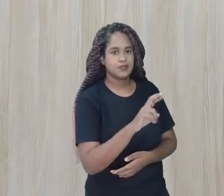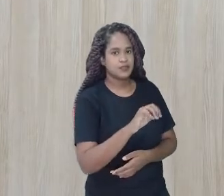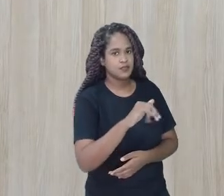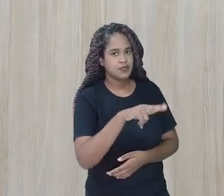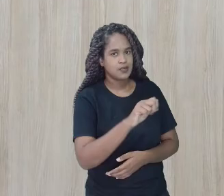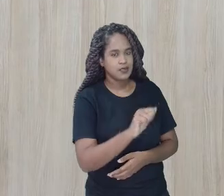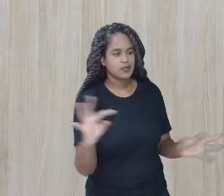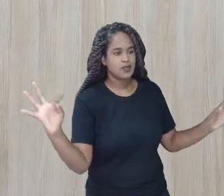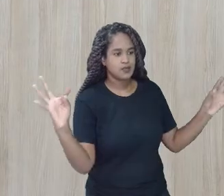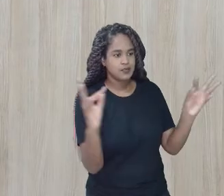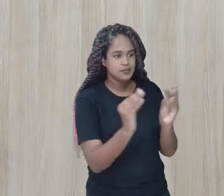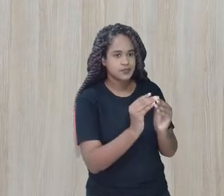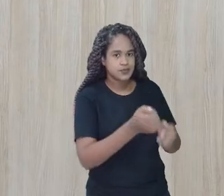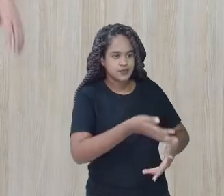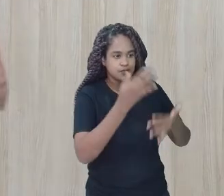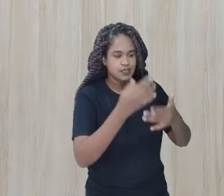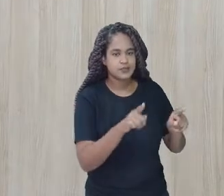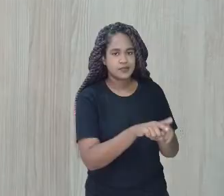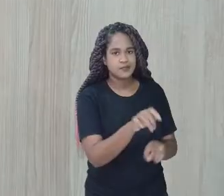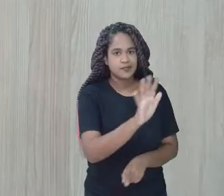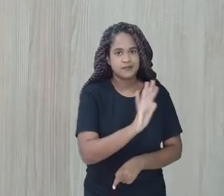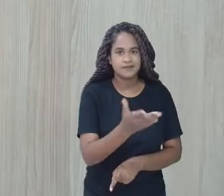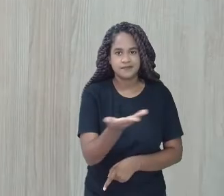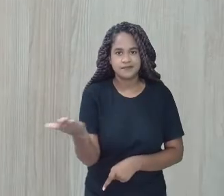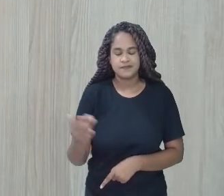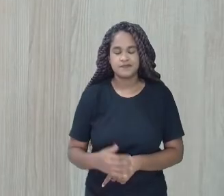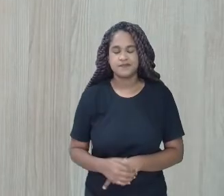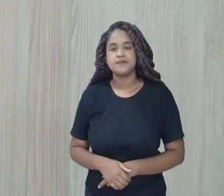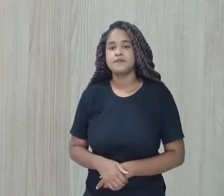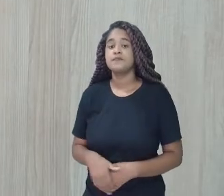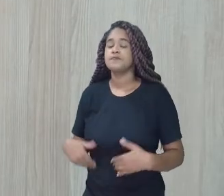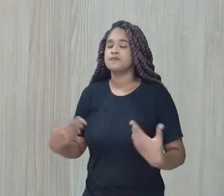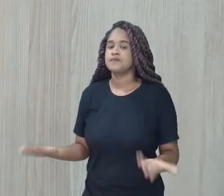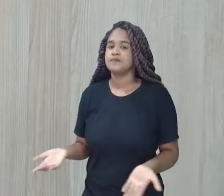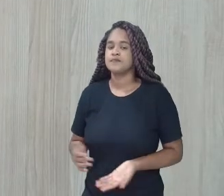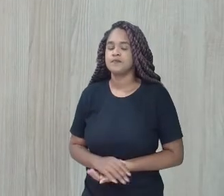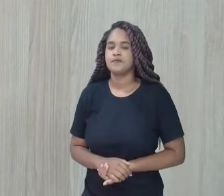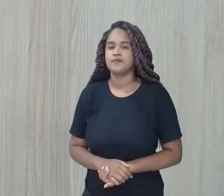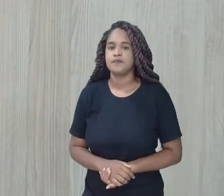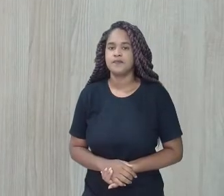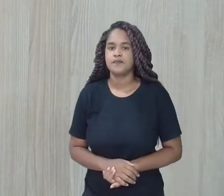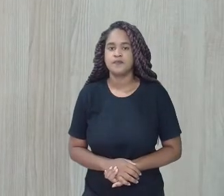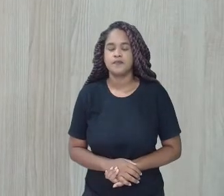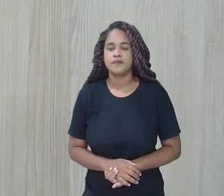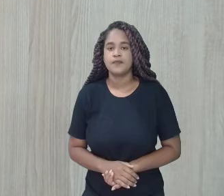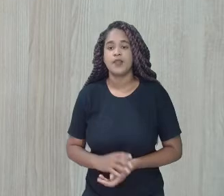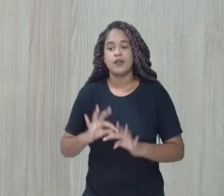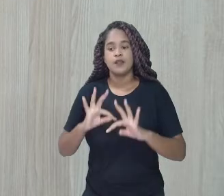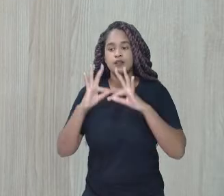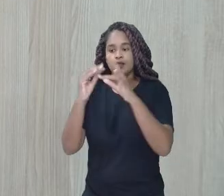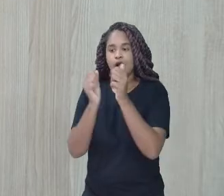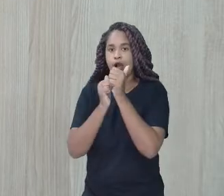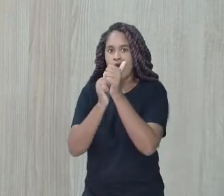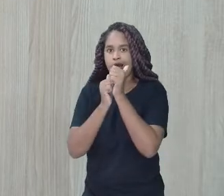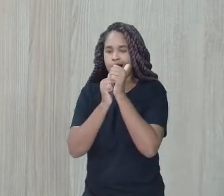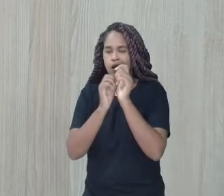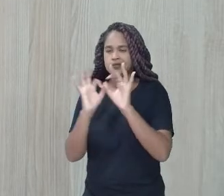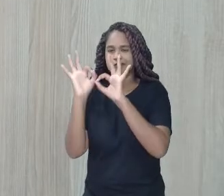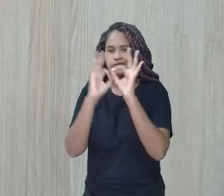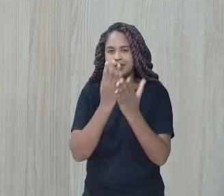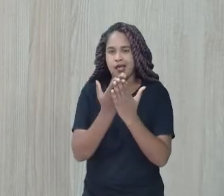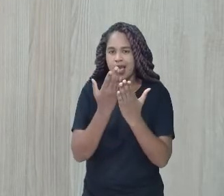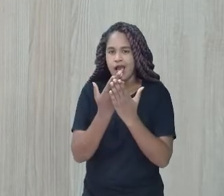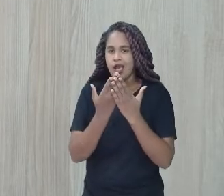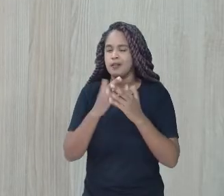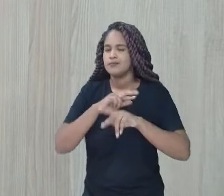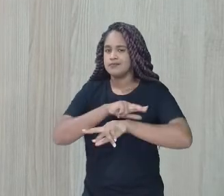ela fazer um resumão do chat e se despedir. Então, todos acompanharam essa aula cheia, recheada